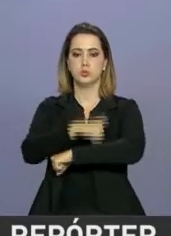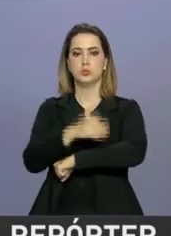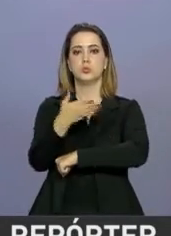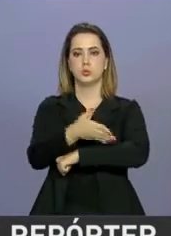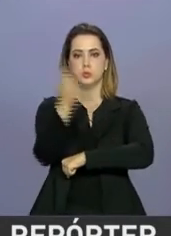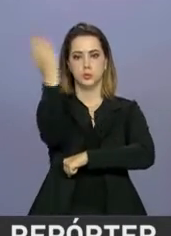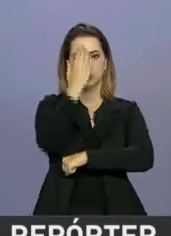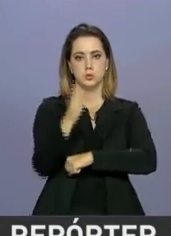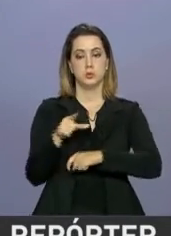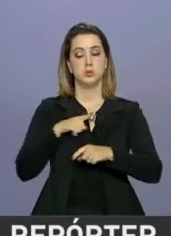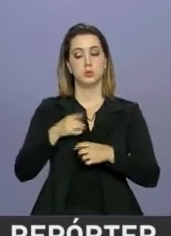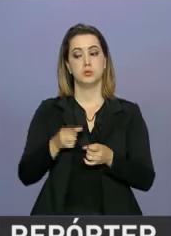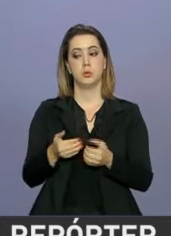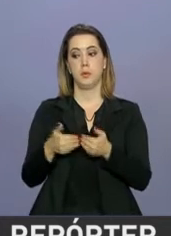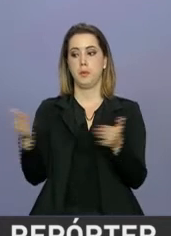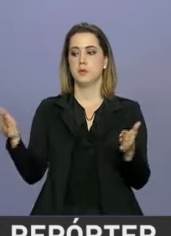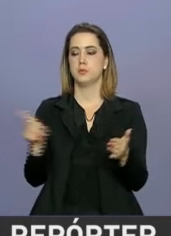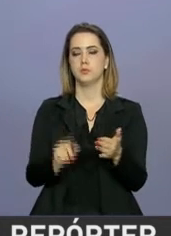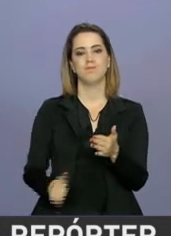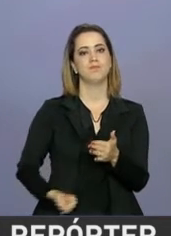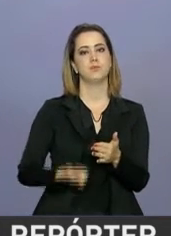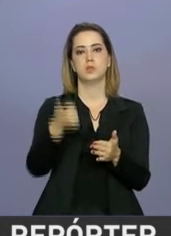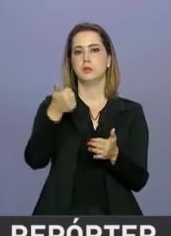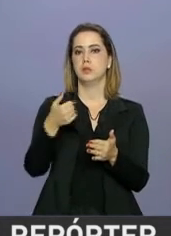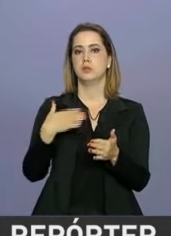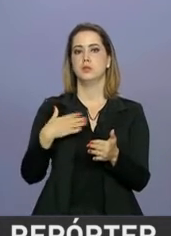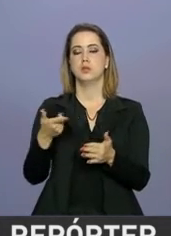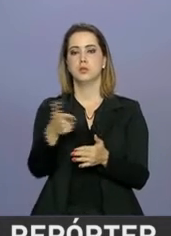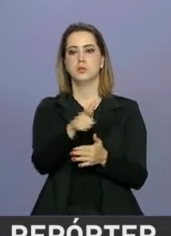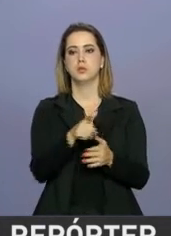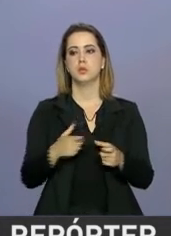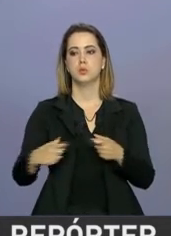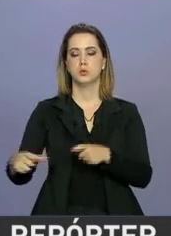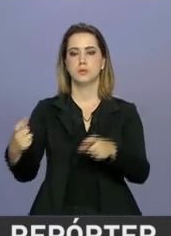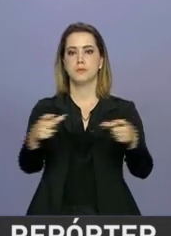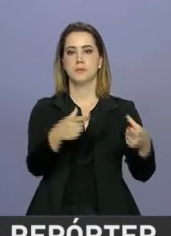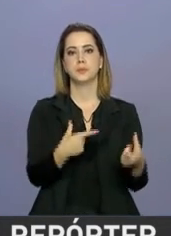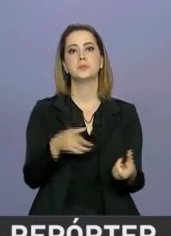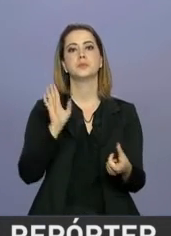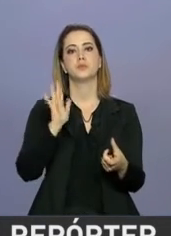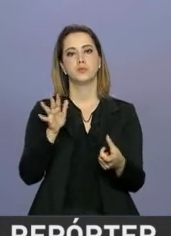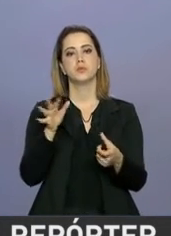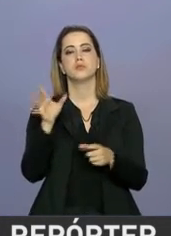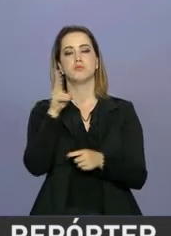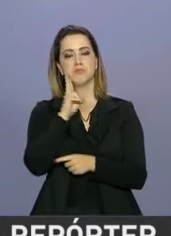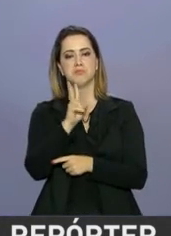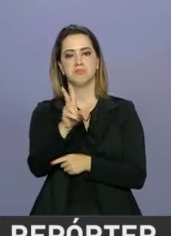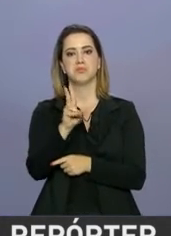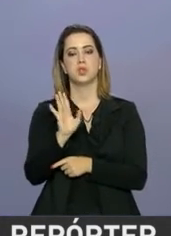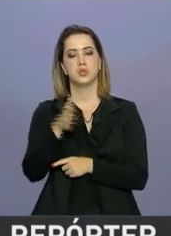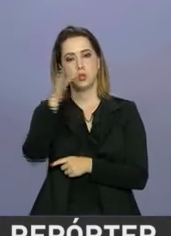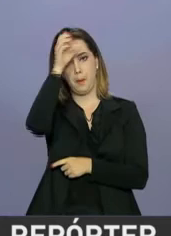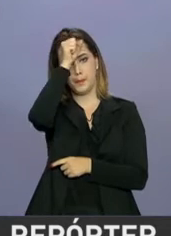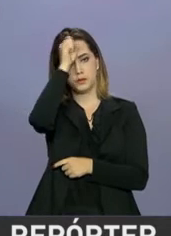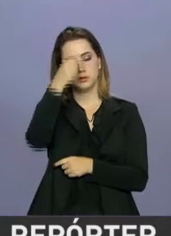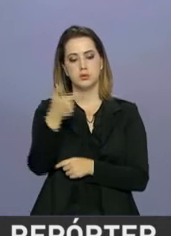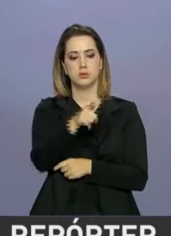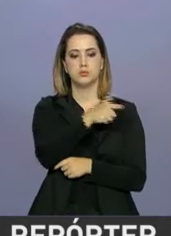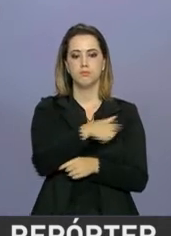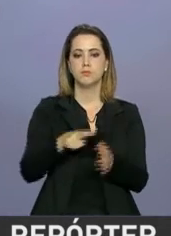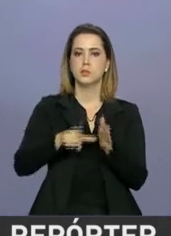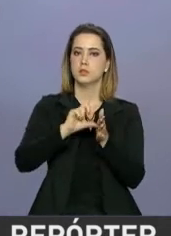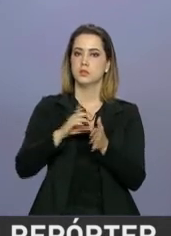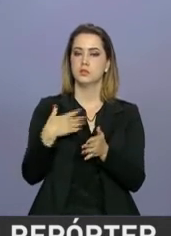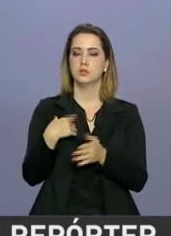é expandir o modelo para outros aeroportos com ajustes em função de lições aprendidas que a gente viu nas outras rodadas. Mas nós estamos bastante otimistas que tem um